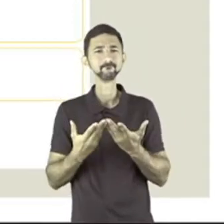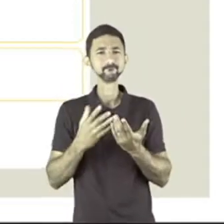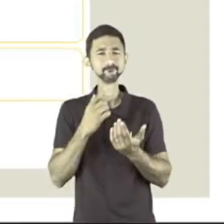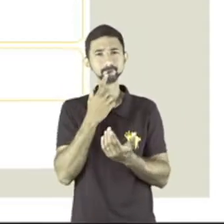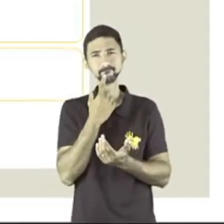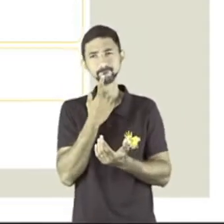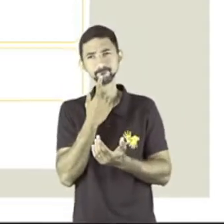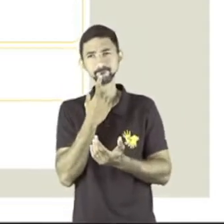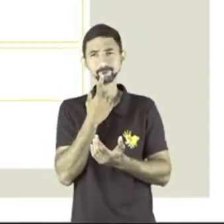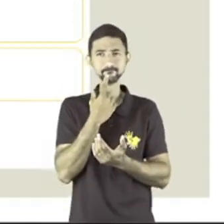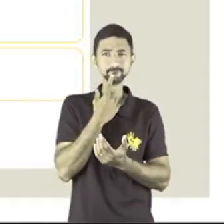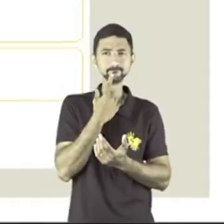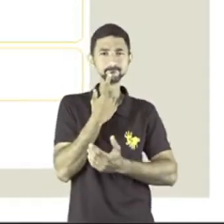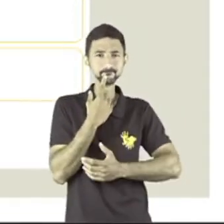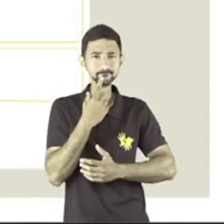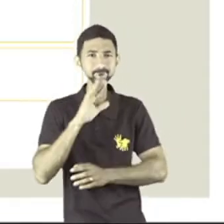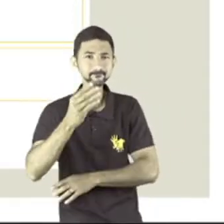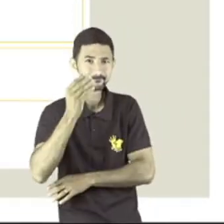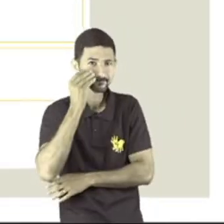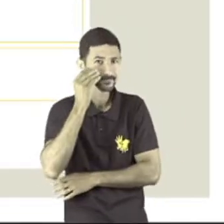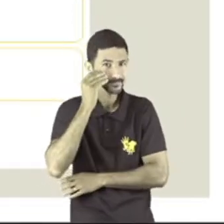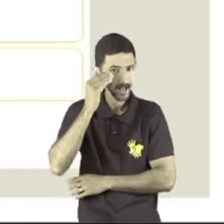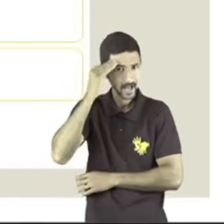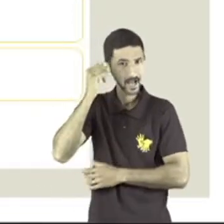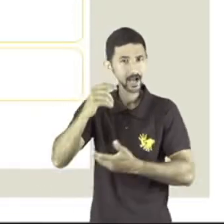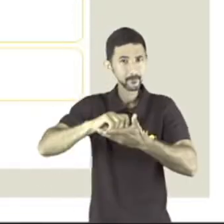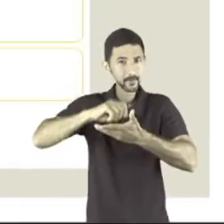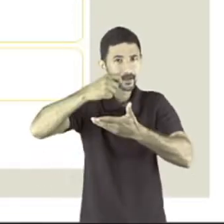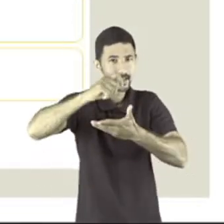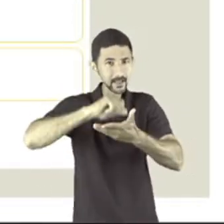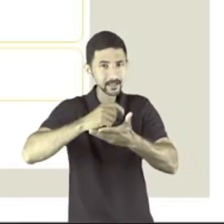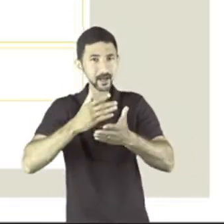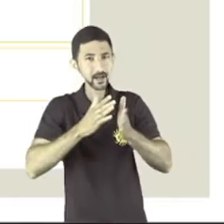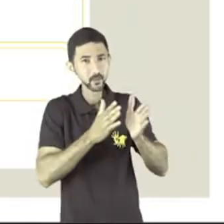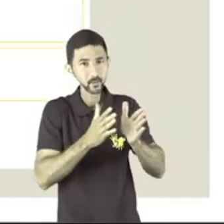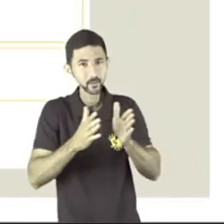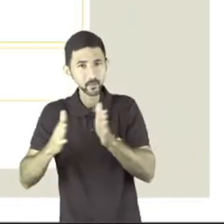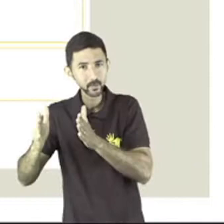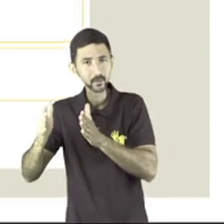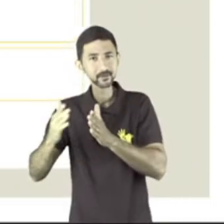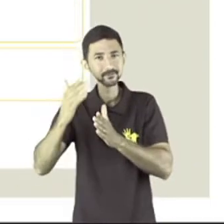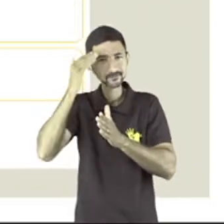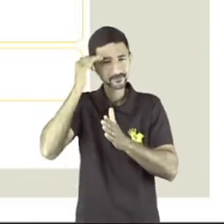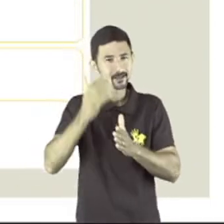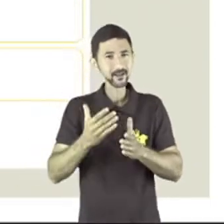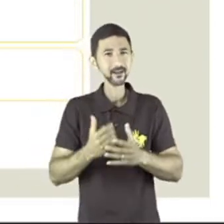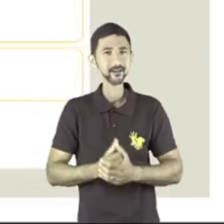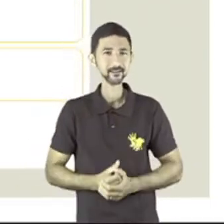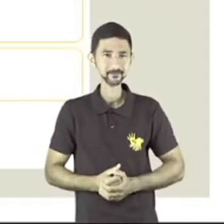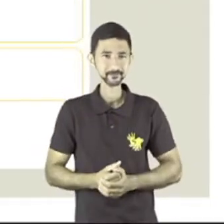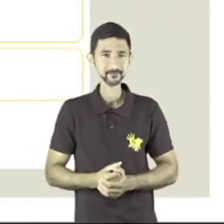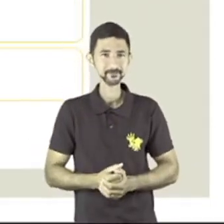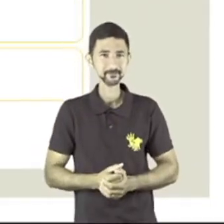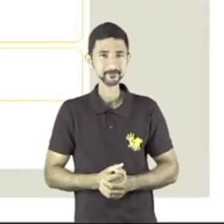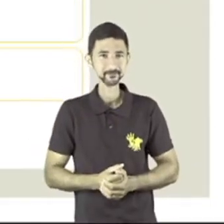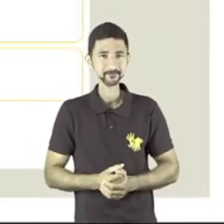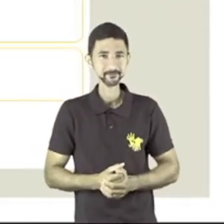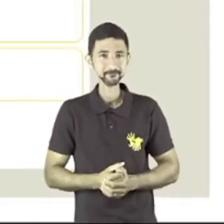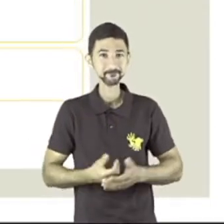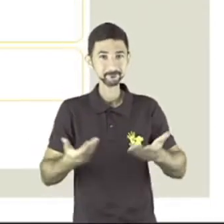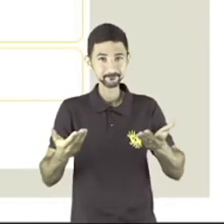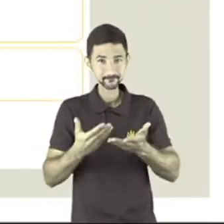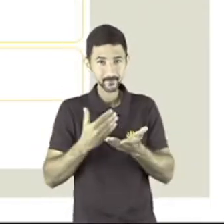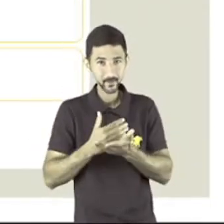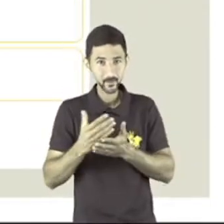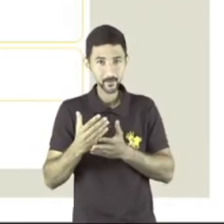Hein? Quem é que está ligado, está acompanhando o calendário, a passagem do tempo? Vamos